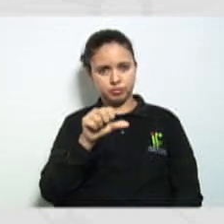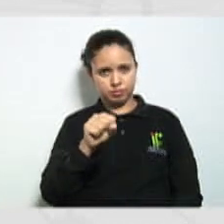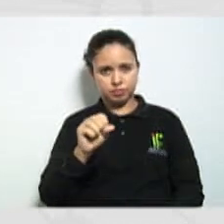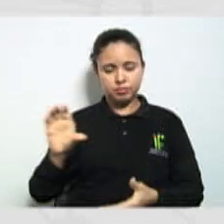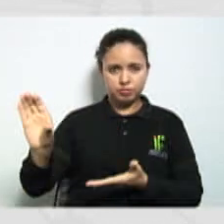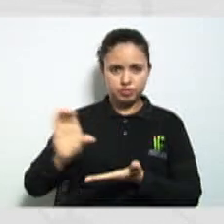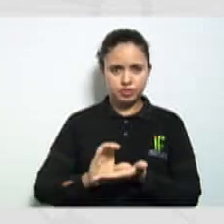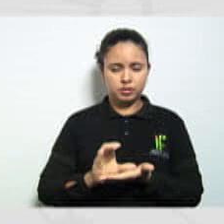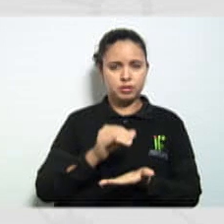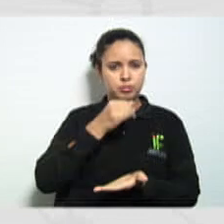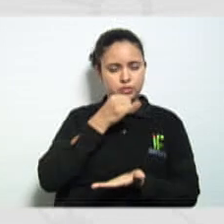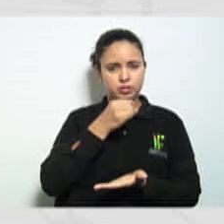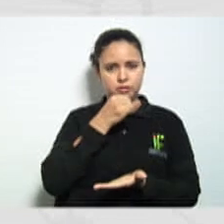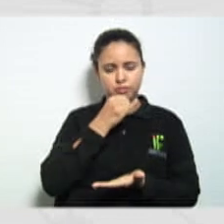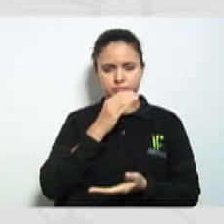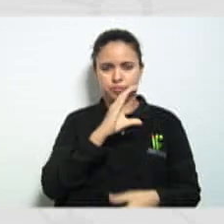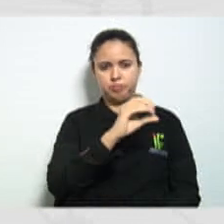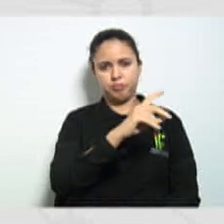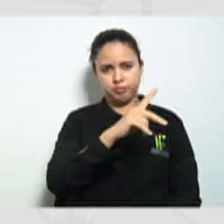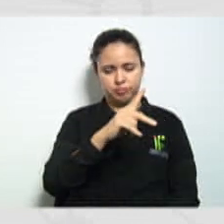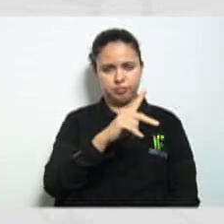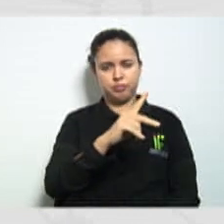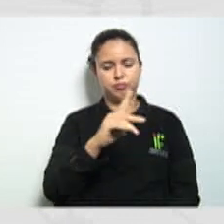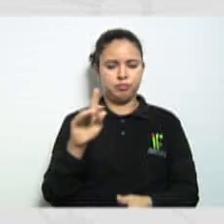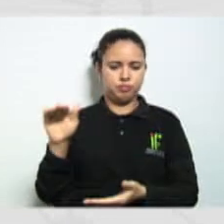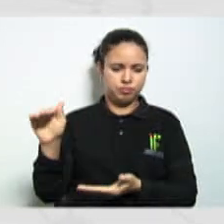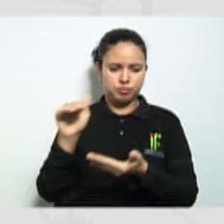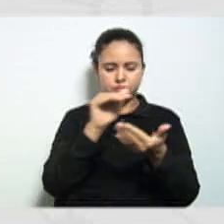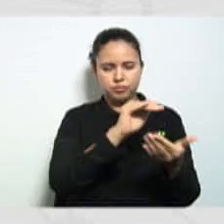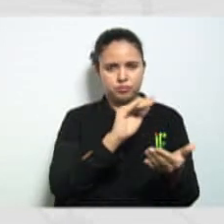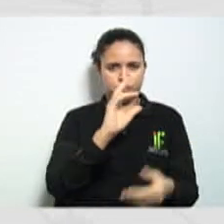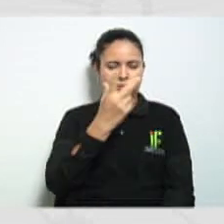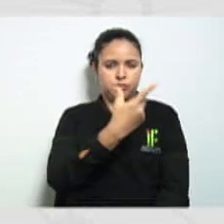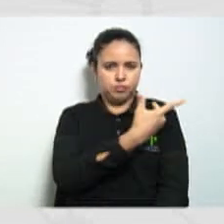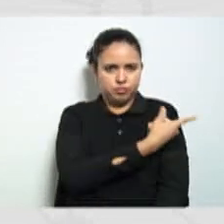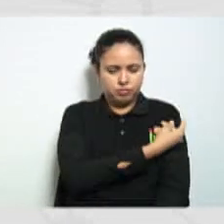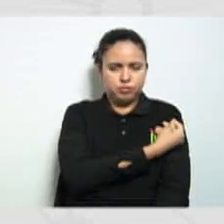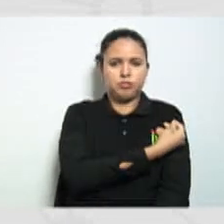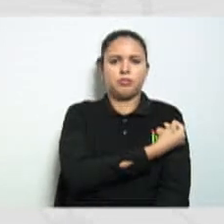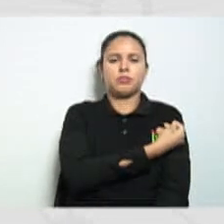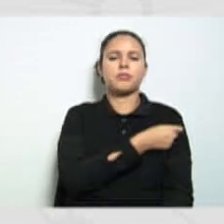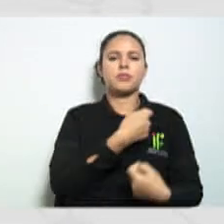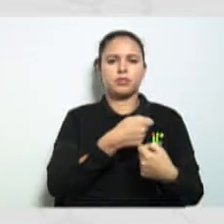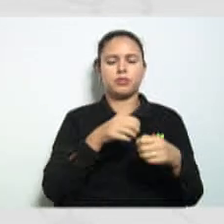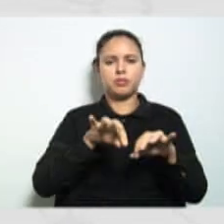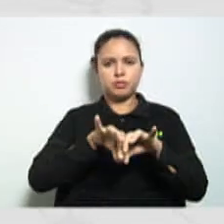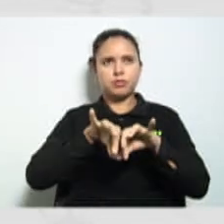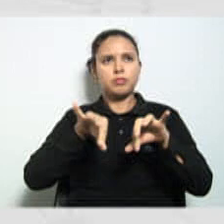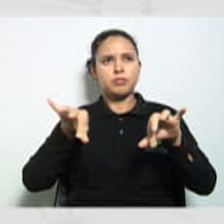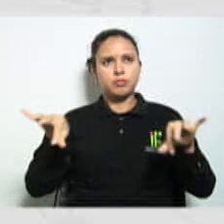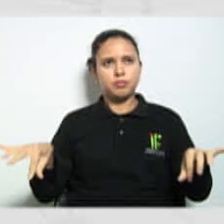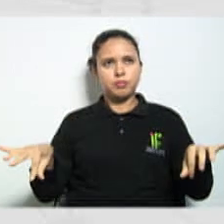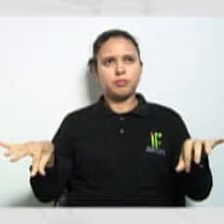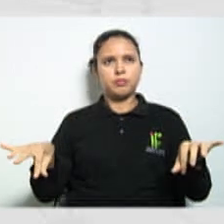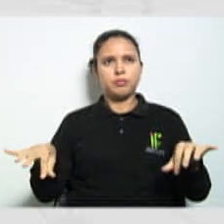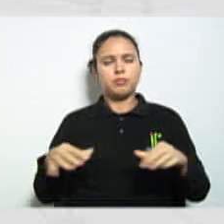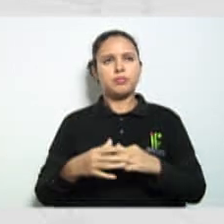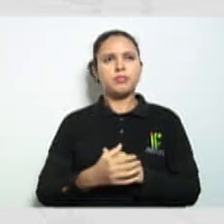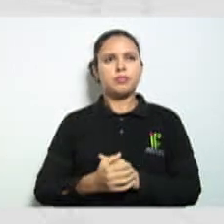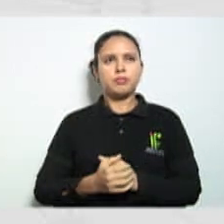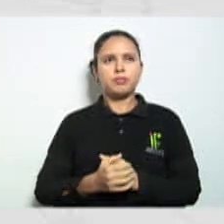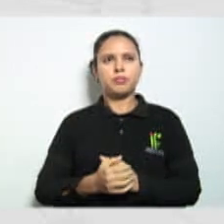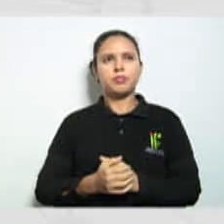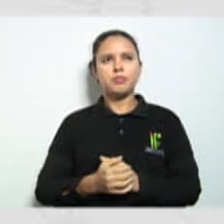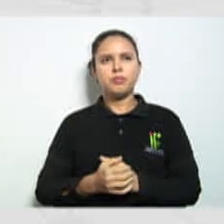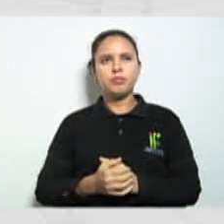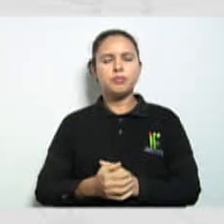Então, nesse fornecimento de bens tem que ser separado. Bom, duplicatas a receber refere-se às vacinas,